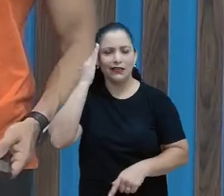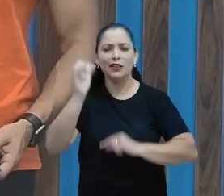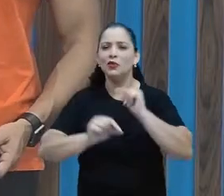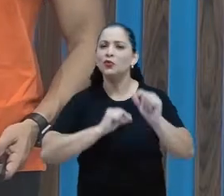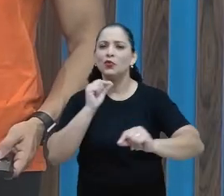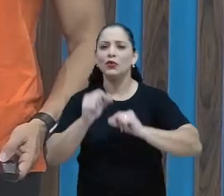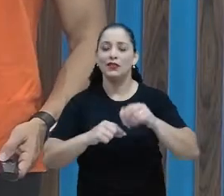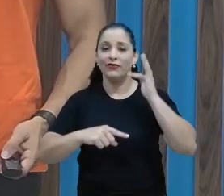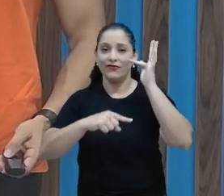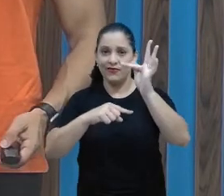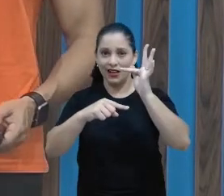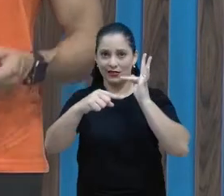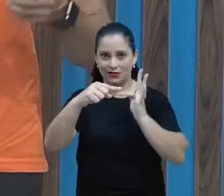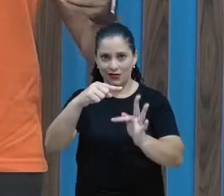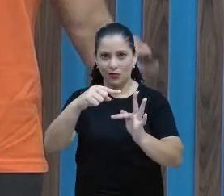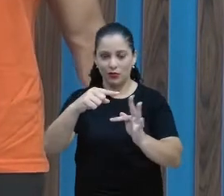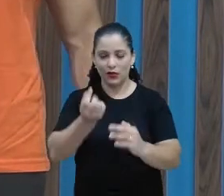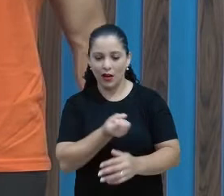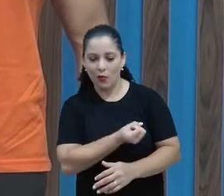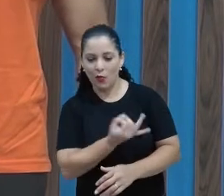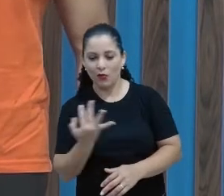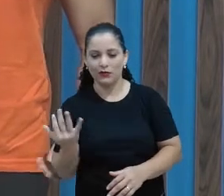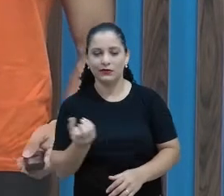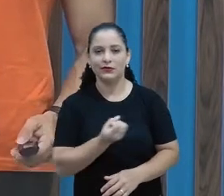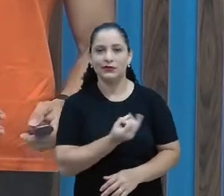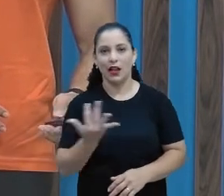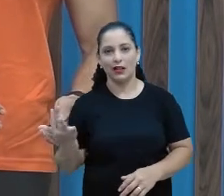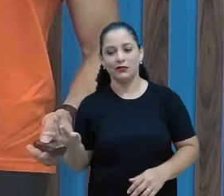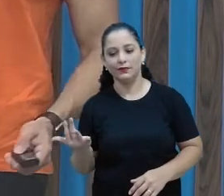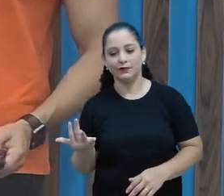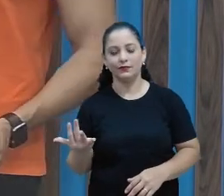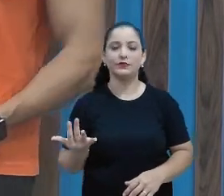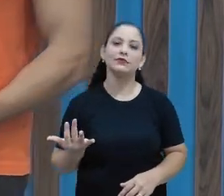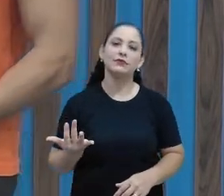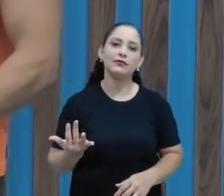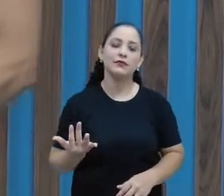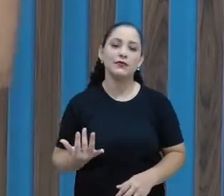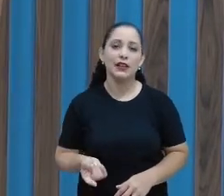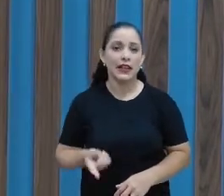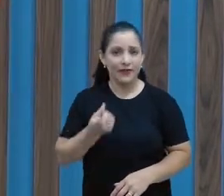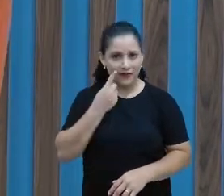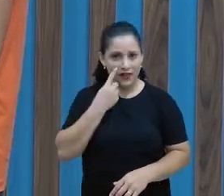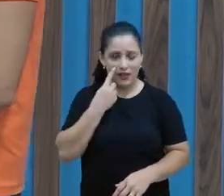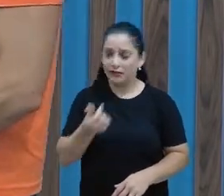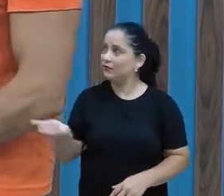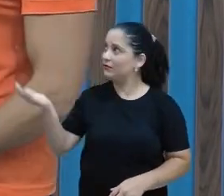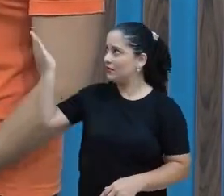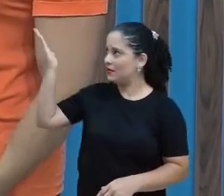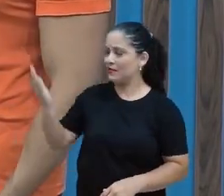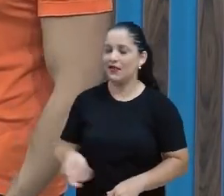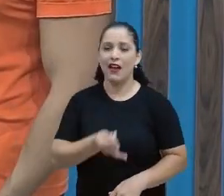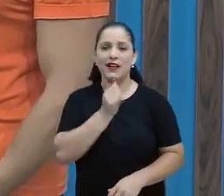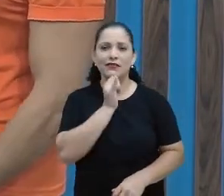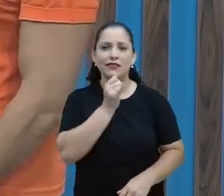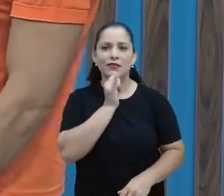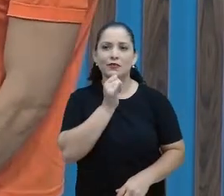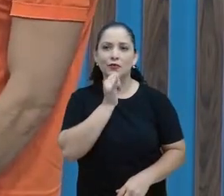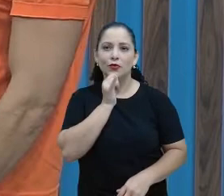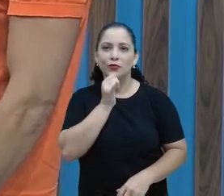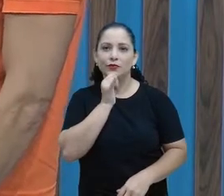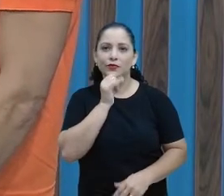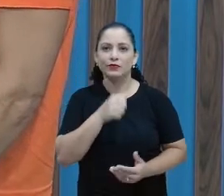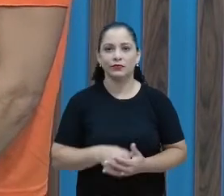tá, em relação a uma quantidade, tá? Como a gente viu aqui nesse exemplo aqui, ó, gamers serão mais